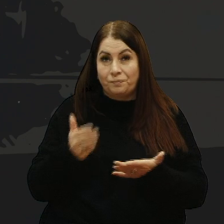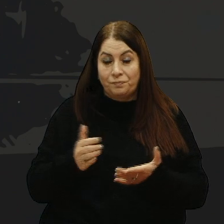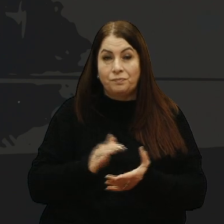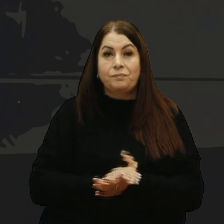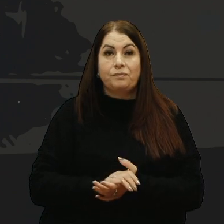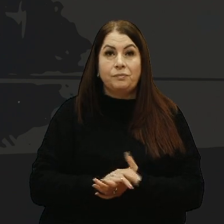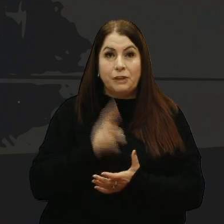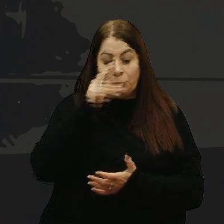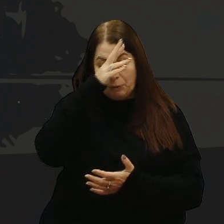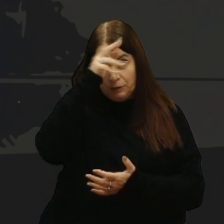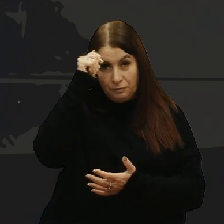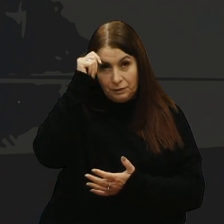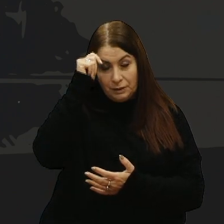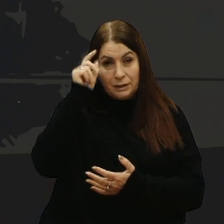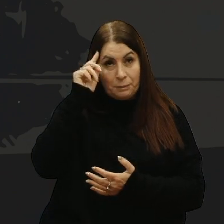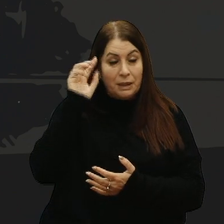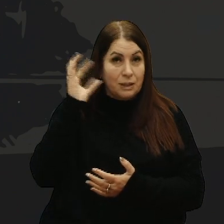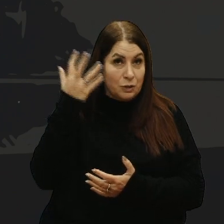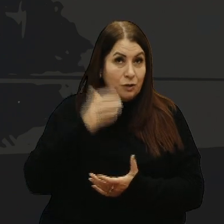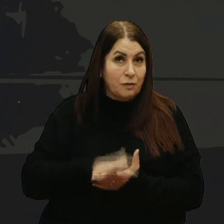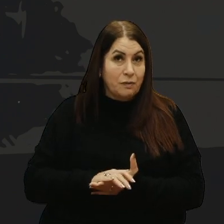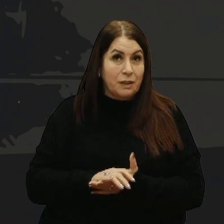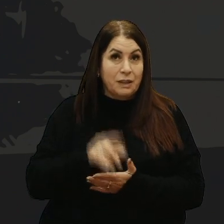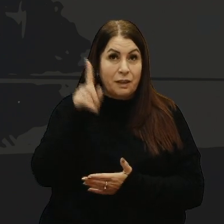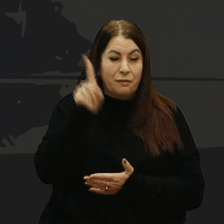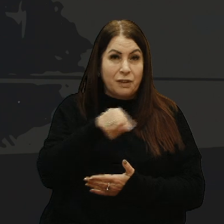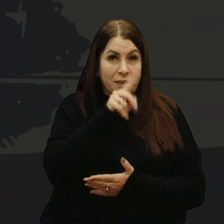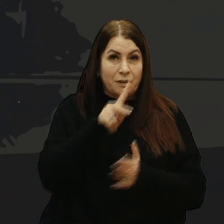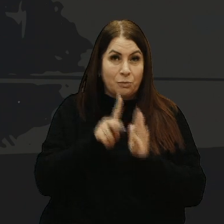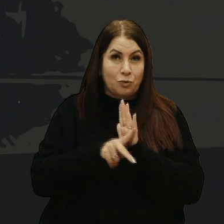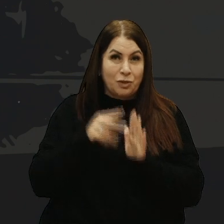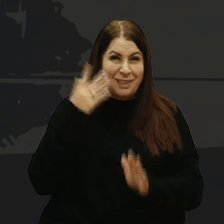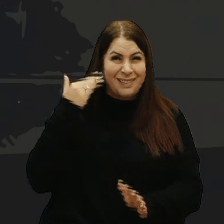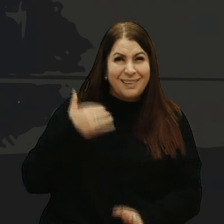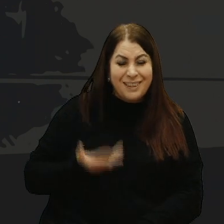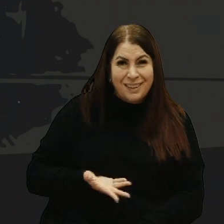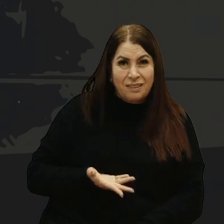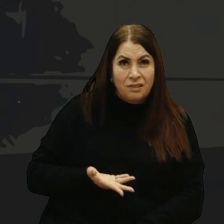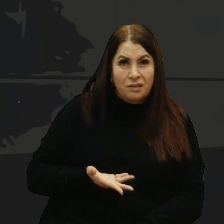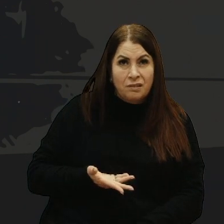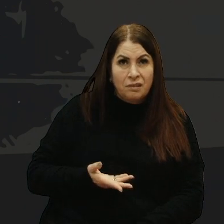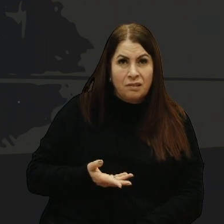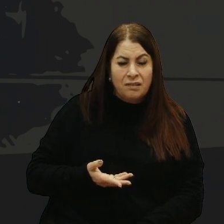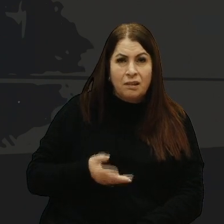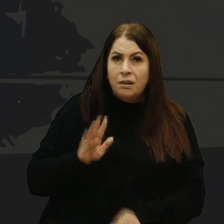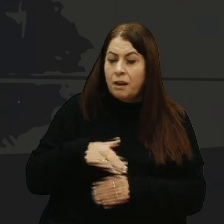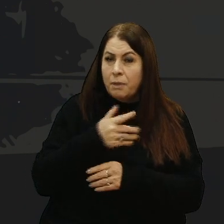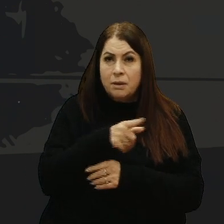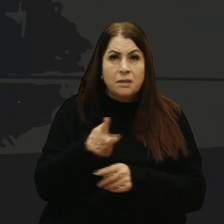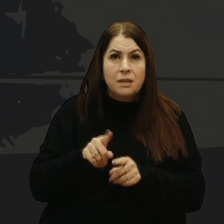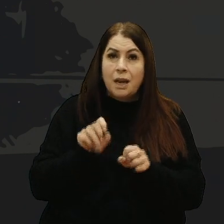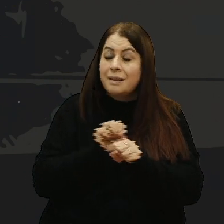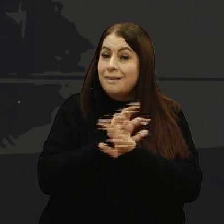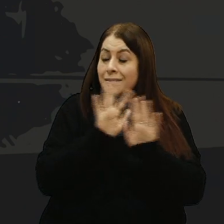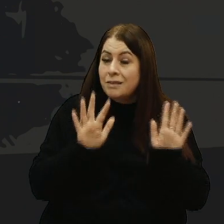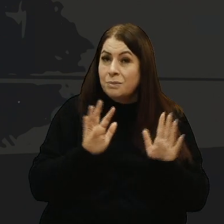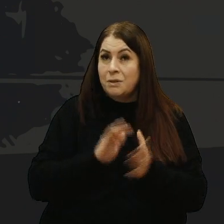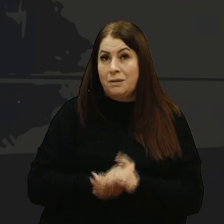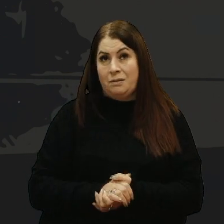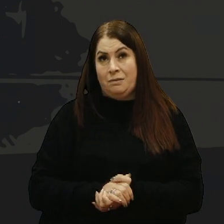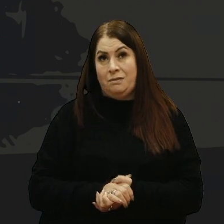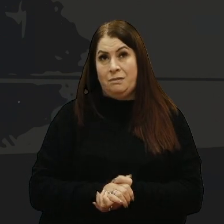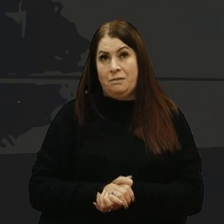o prefeito resolve vetar o projeto da Daiane, que nada mais é do que